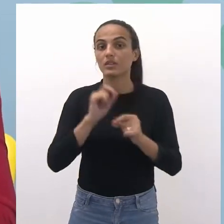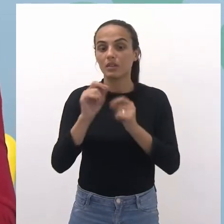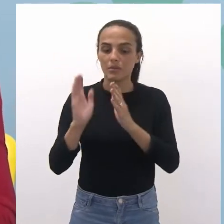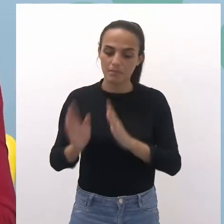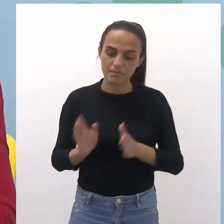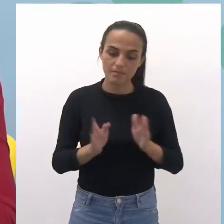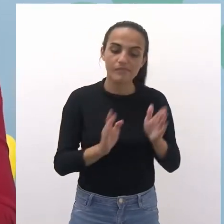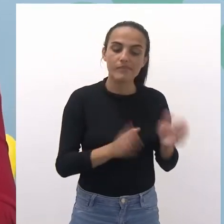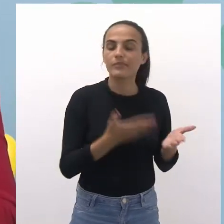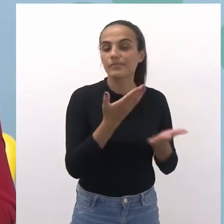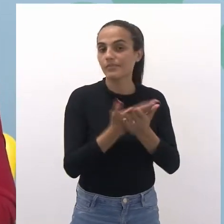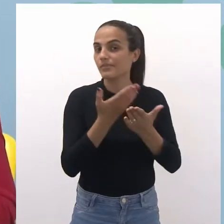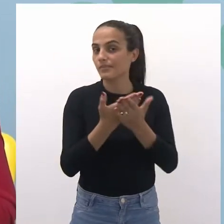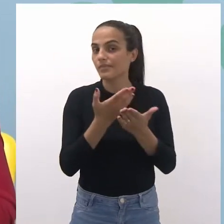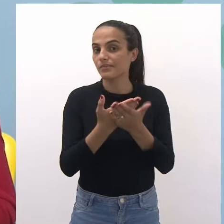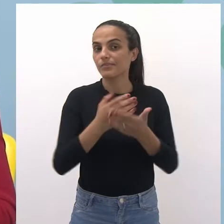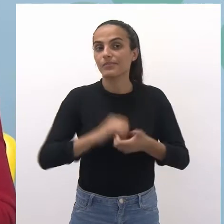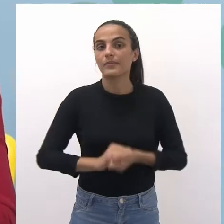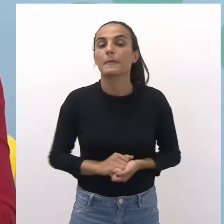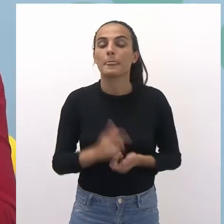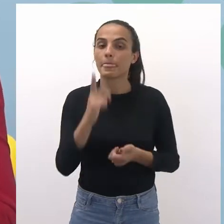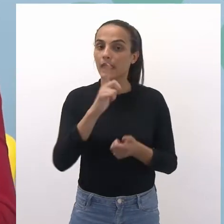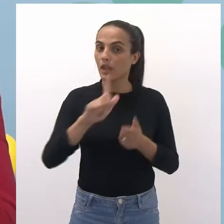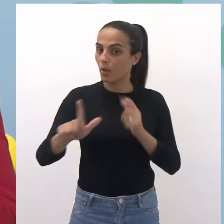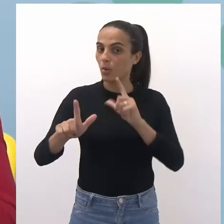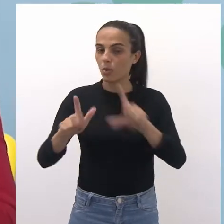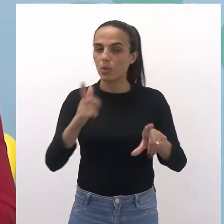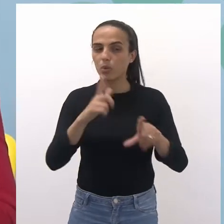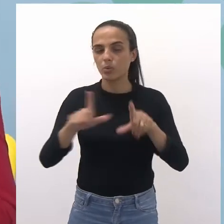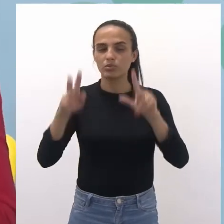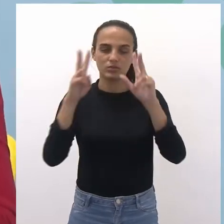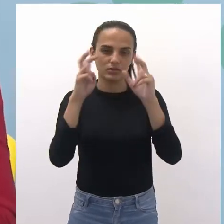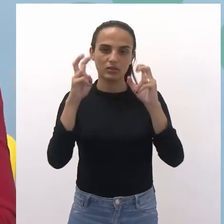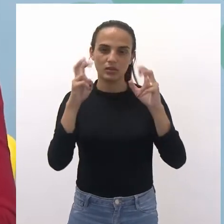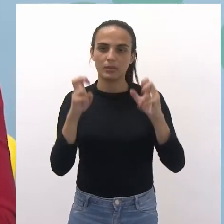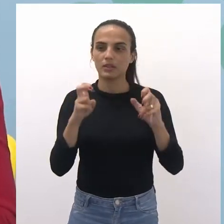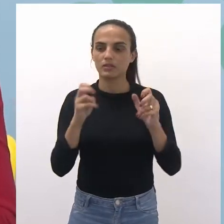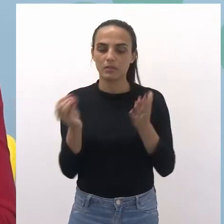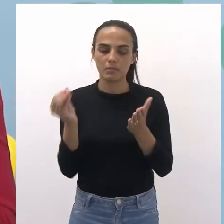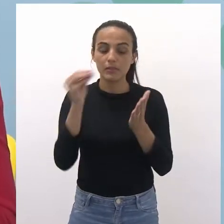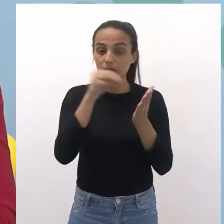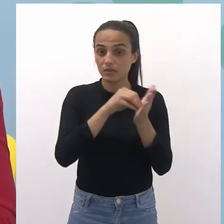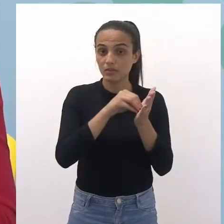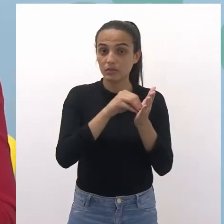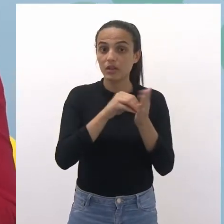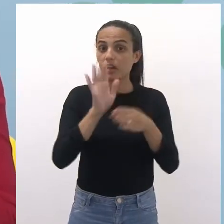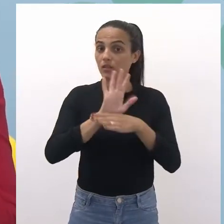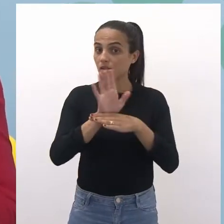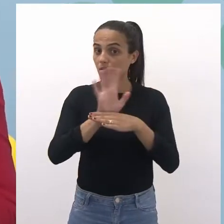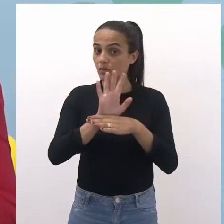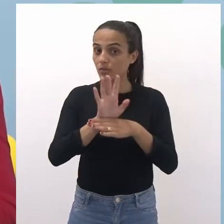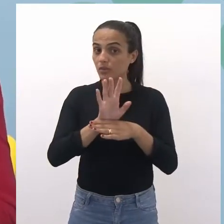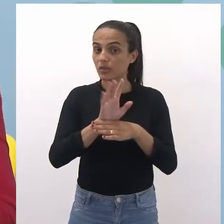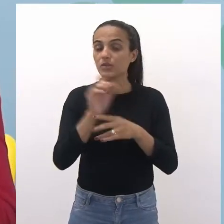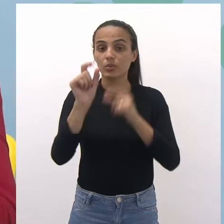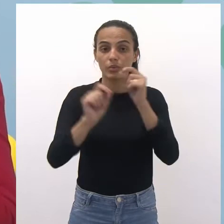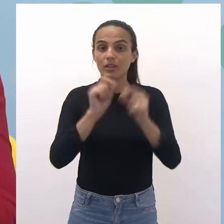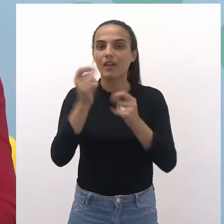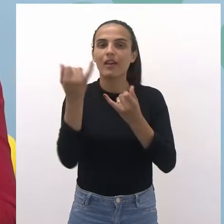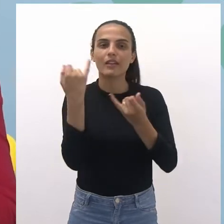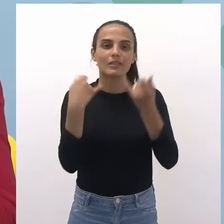aula. Outro elemento que pode ser acrescentado nessa exibição de vídeos é